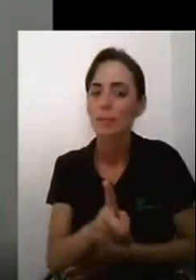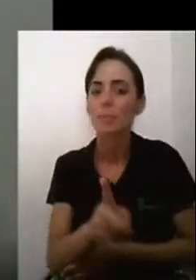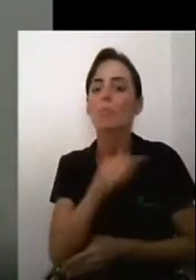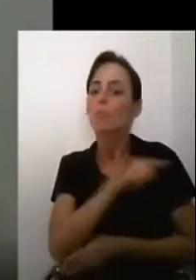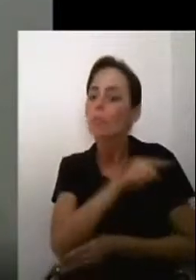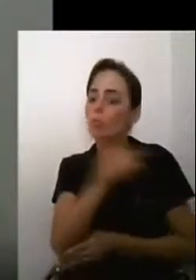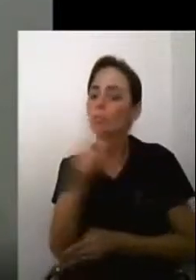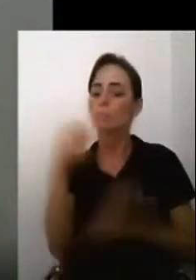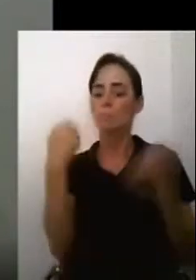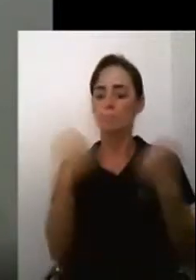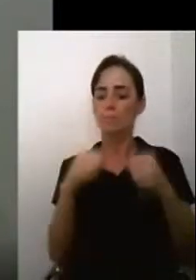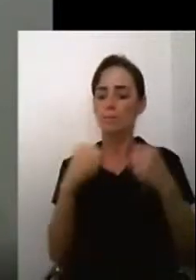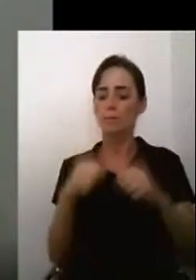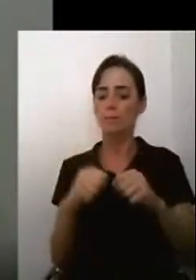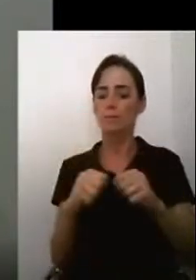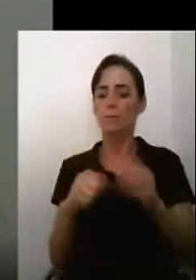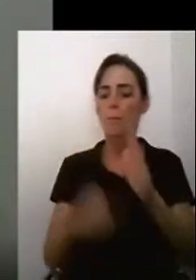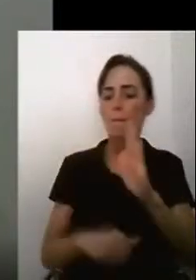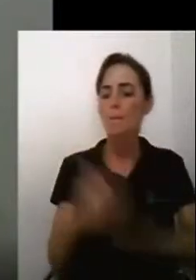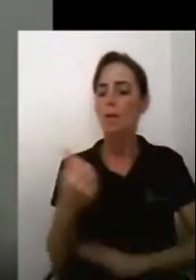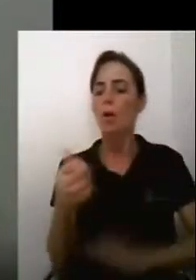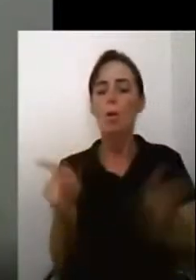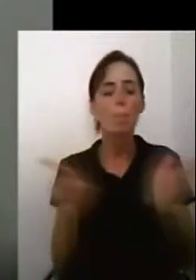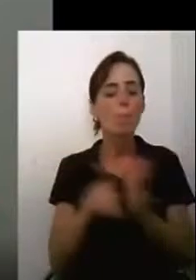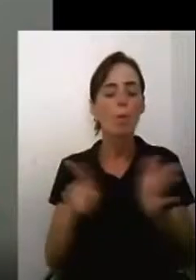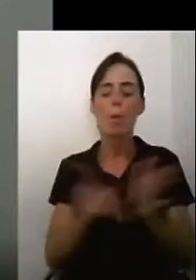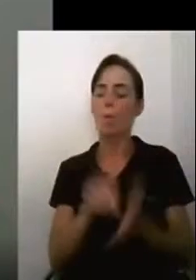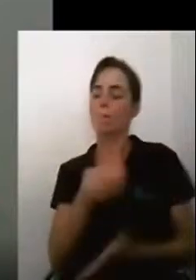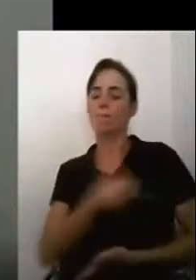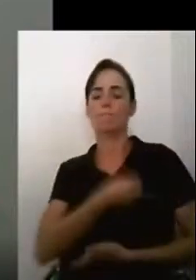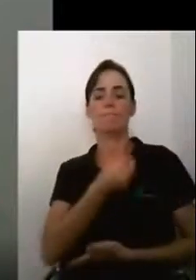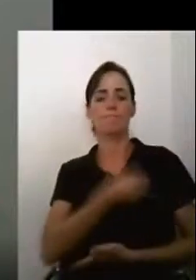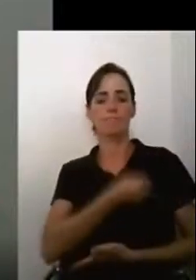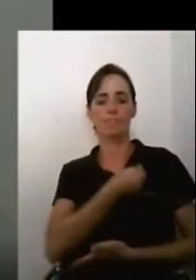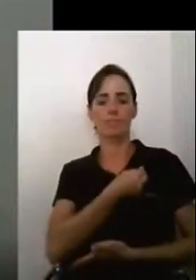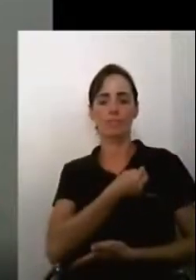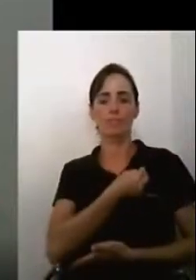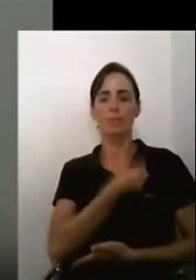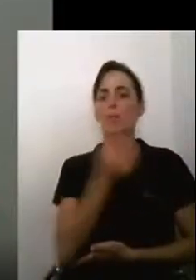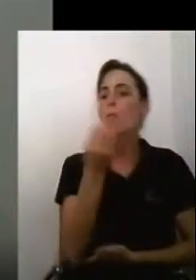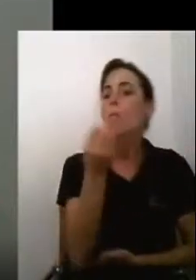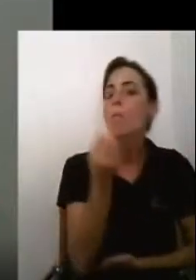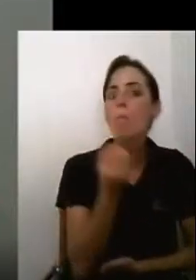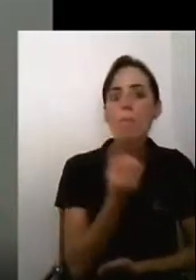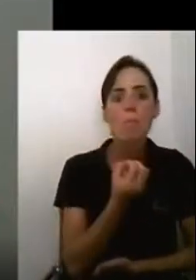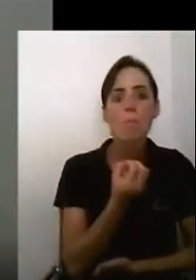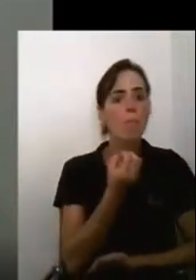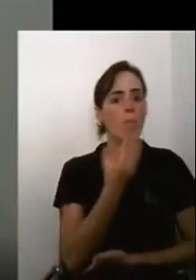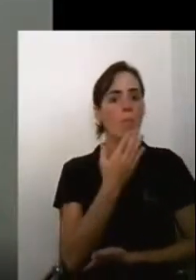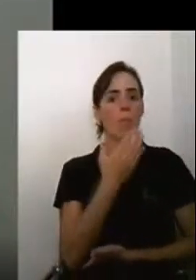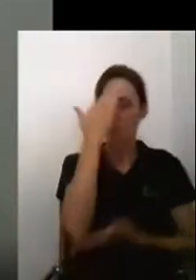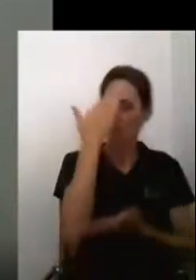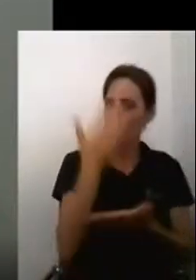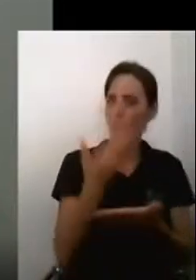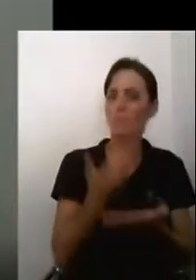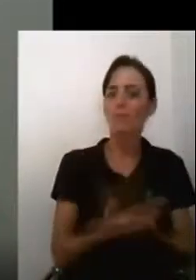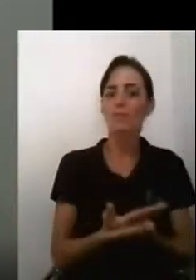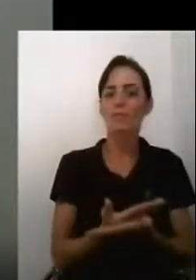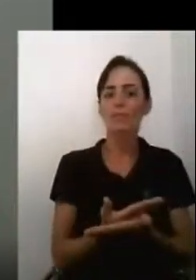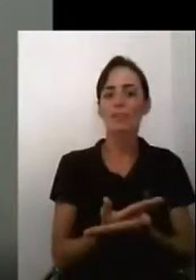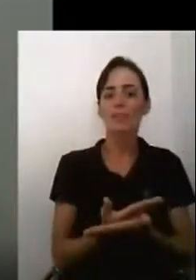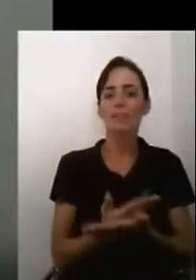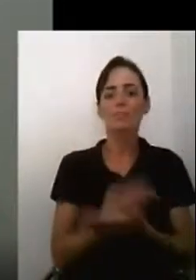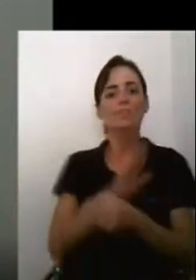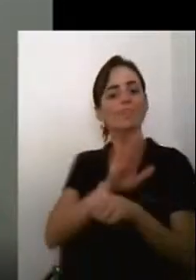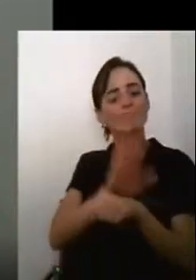melhor para si mesmos. Sejam generosos, confiantes e gentis